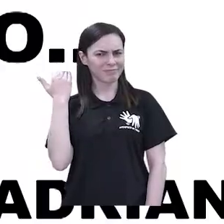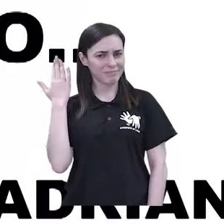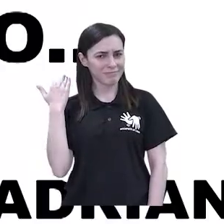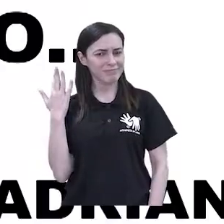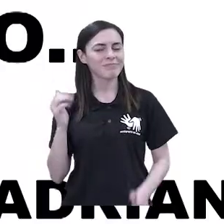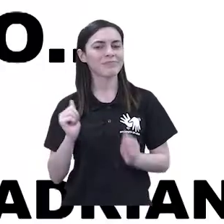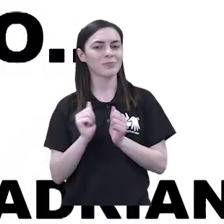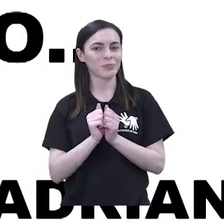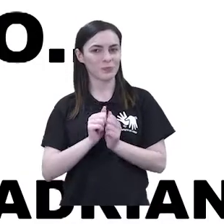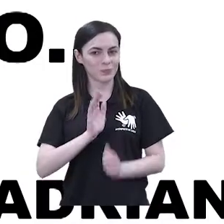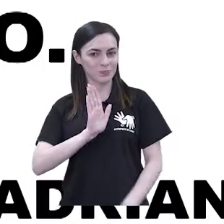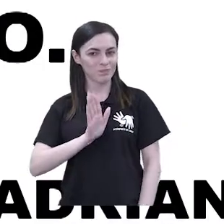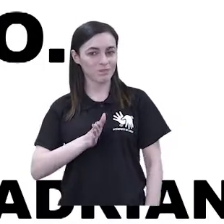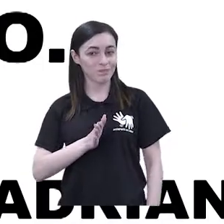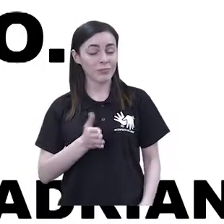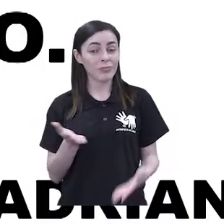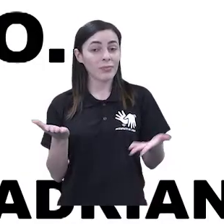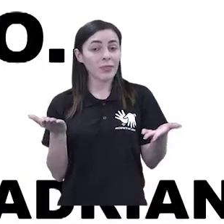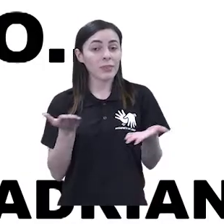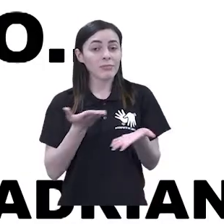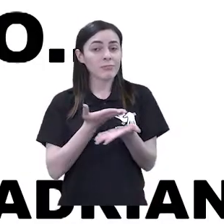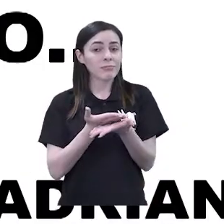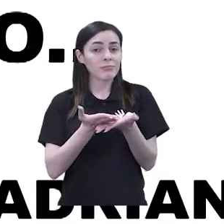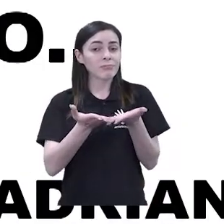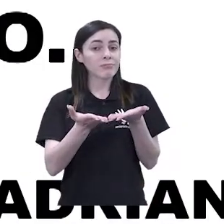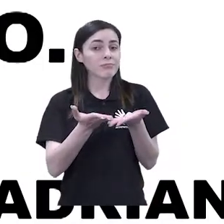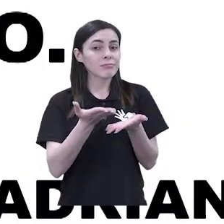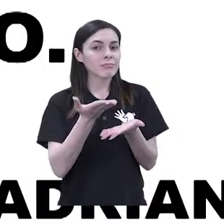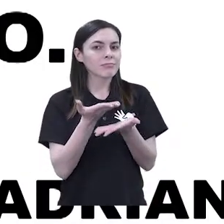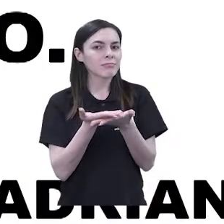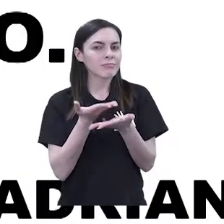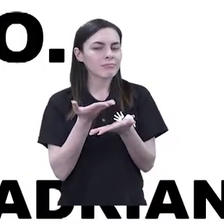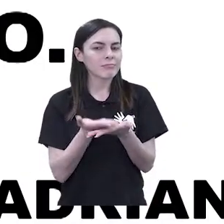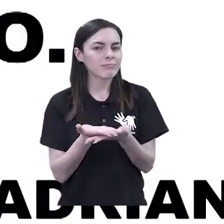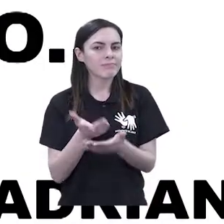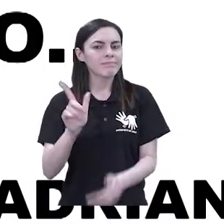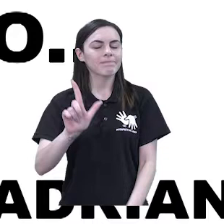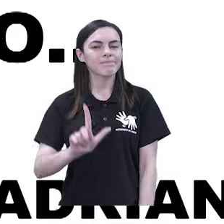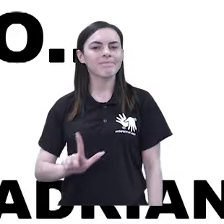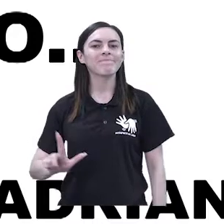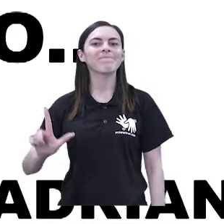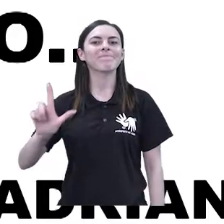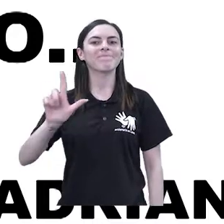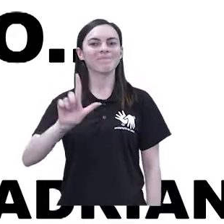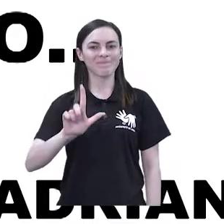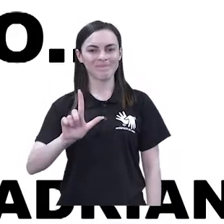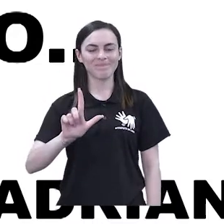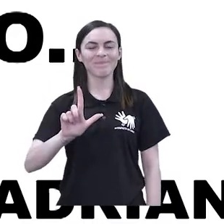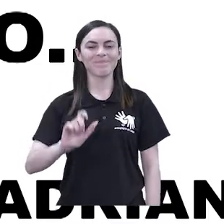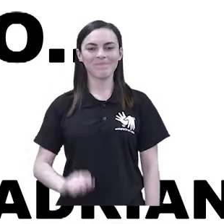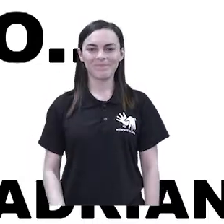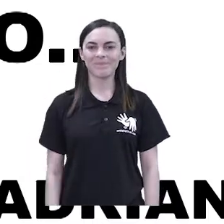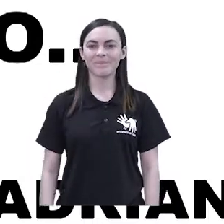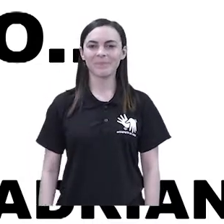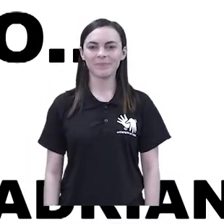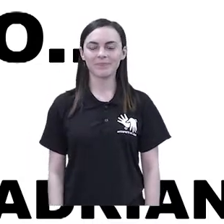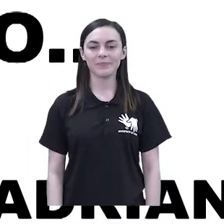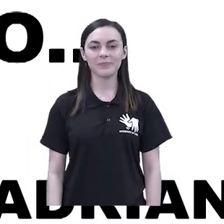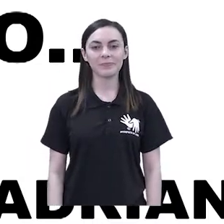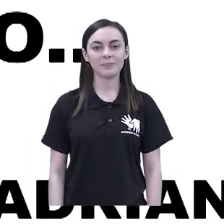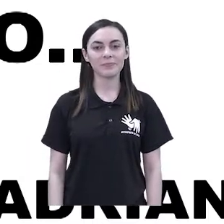em outros momentos e nós vamos começar agora a nossa aula de